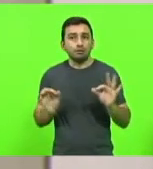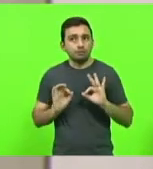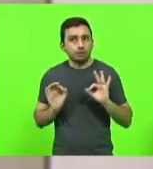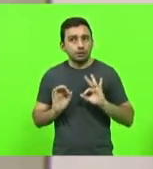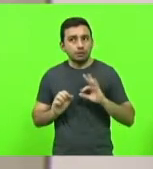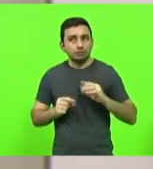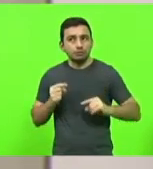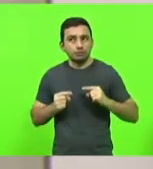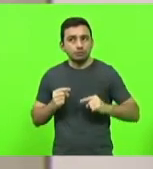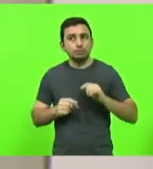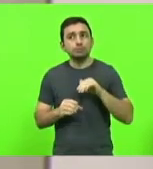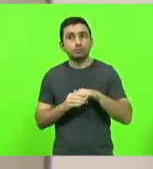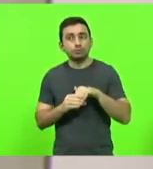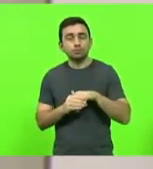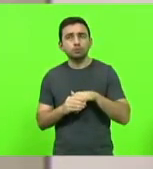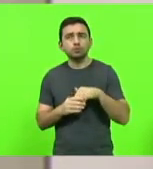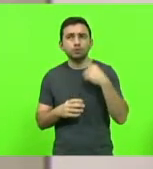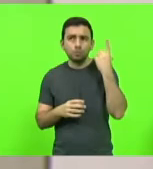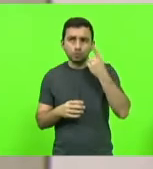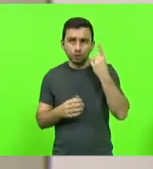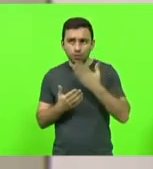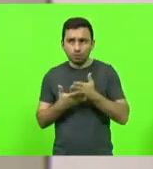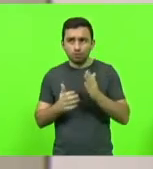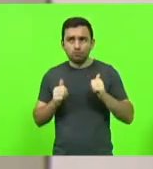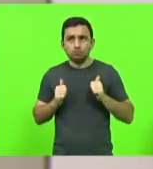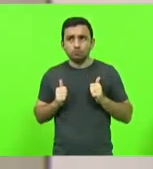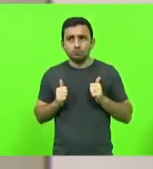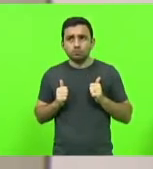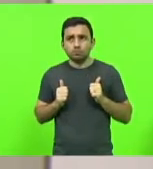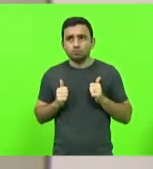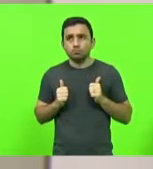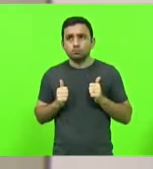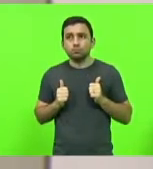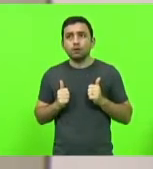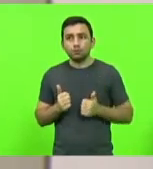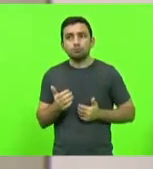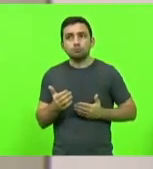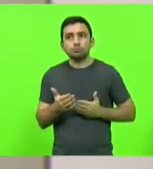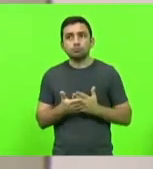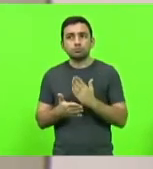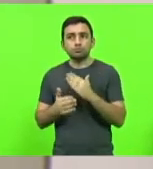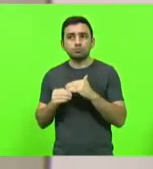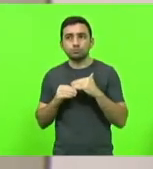em votação. Deputados que aprovam, permaneçam como se encontram. Aprovado por...